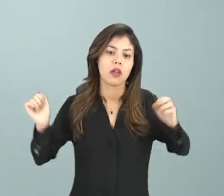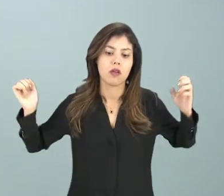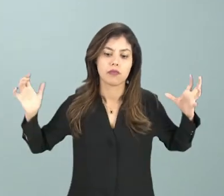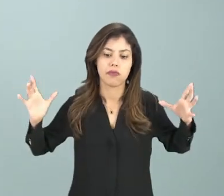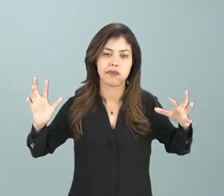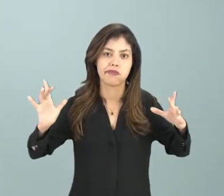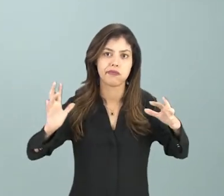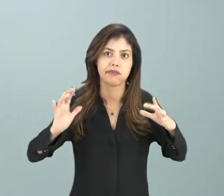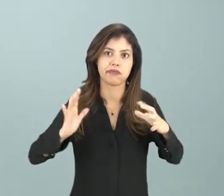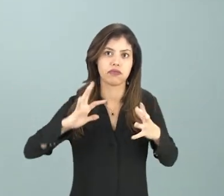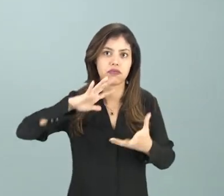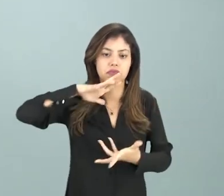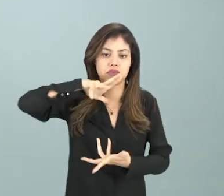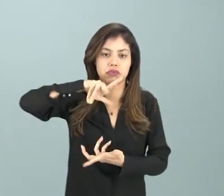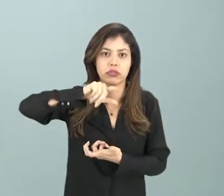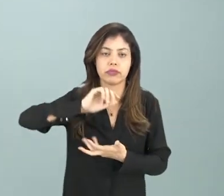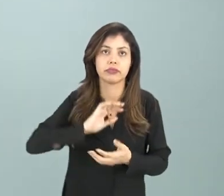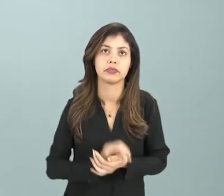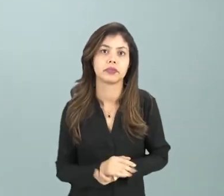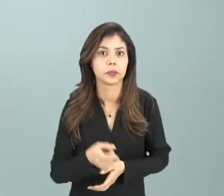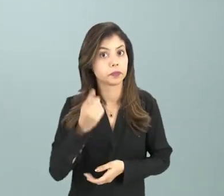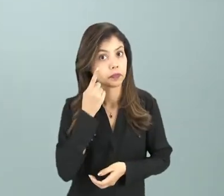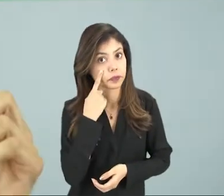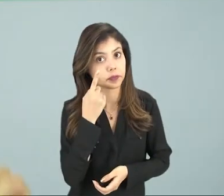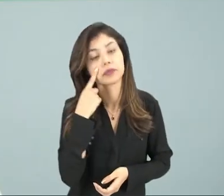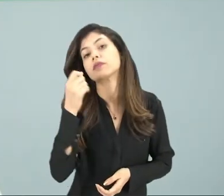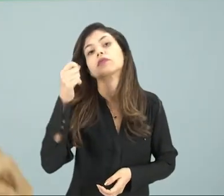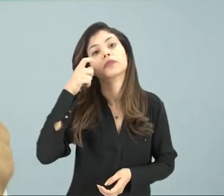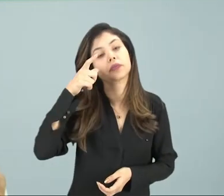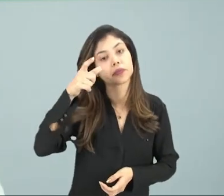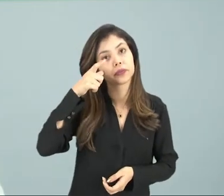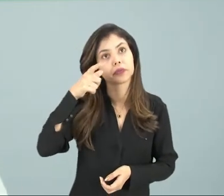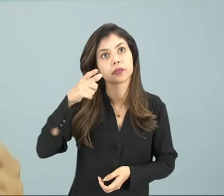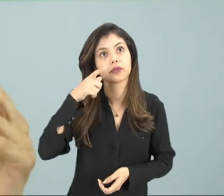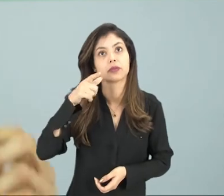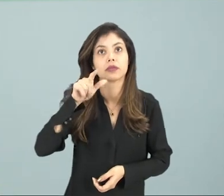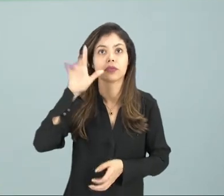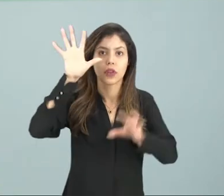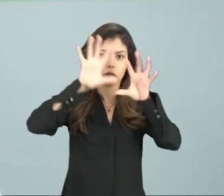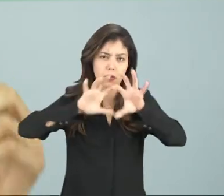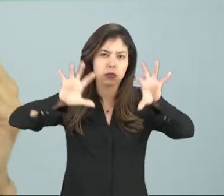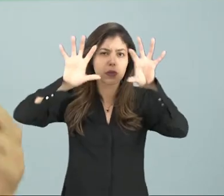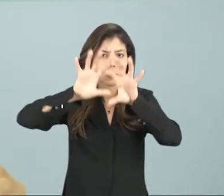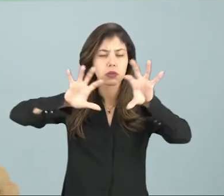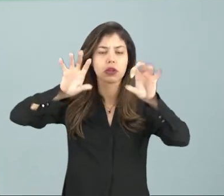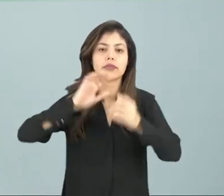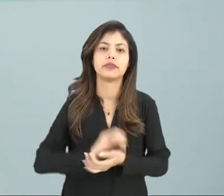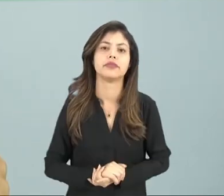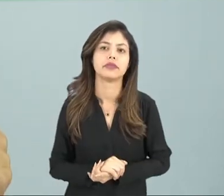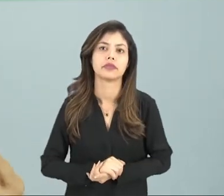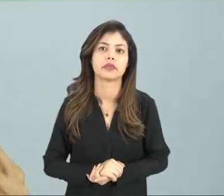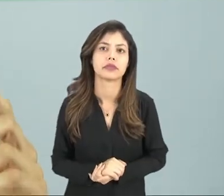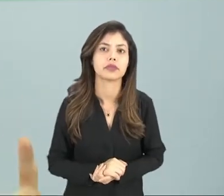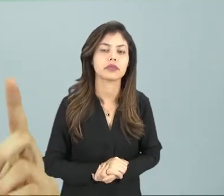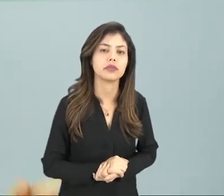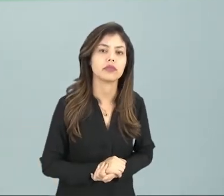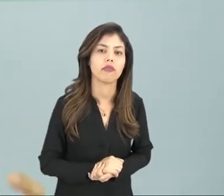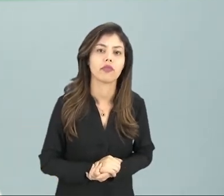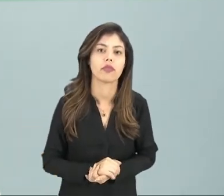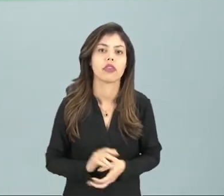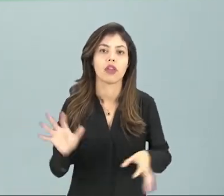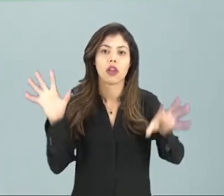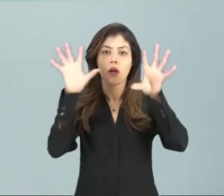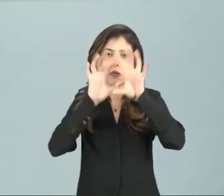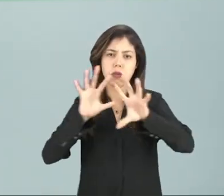do aquecimento global atentem-se para os gases estufas atentem-se para os gases que